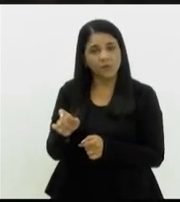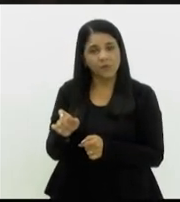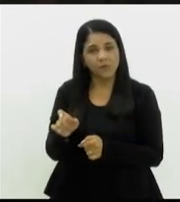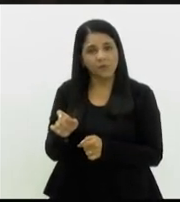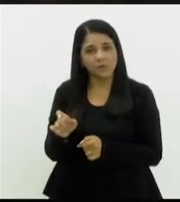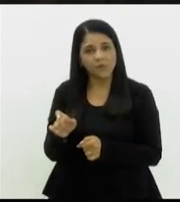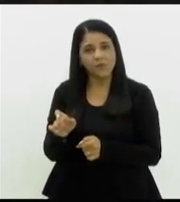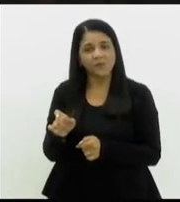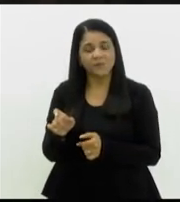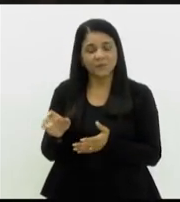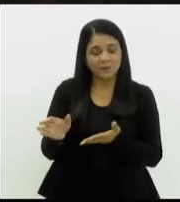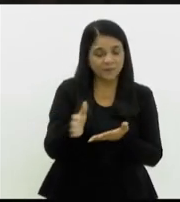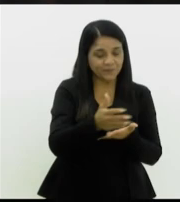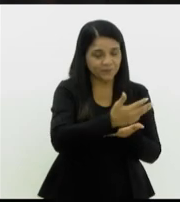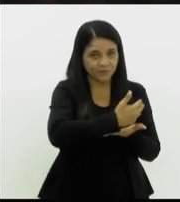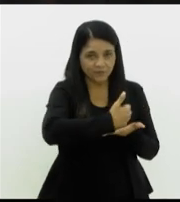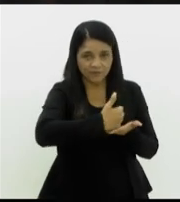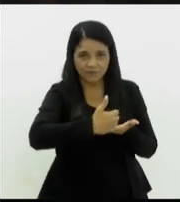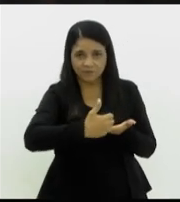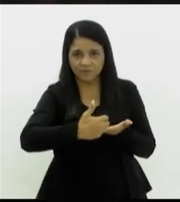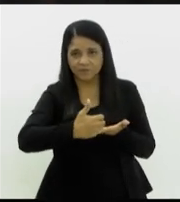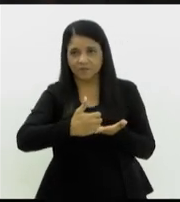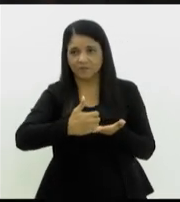que recolheu